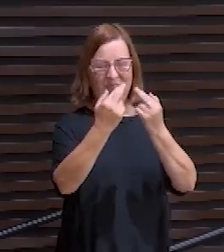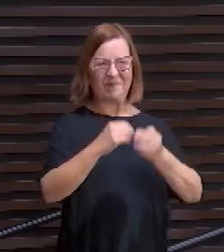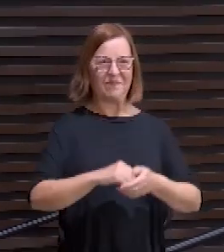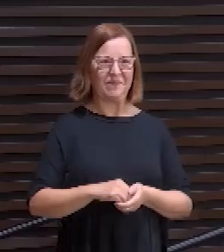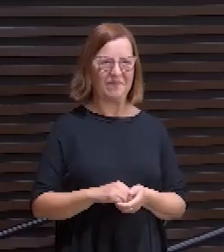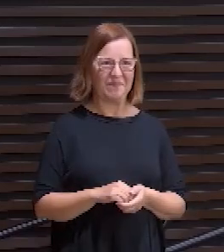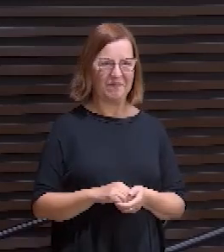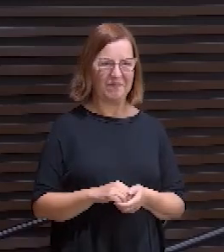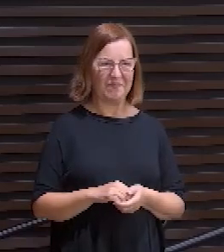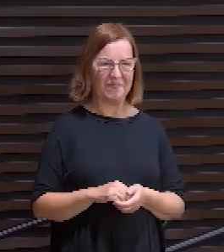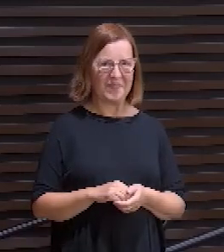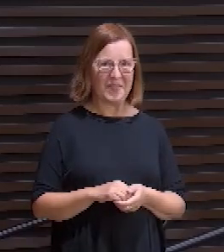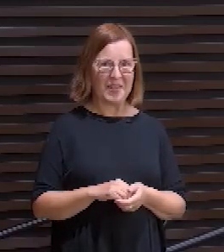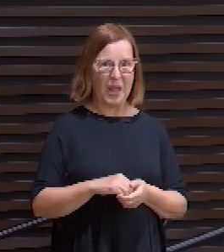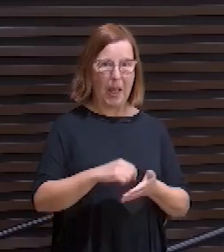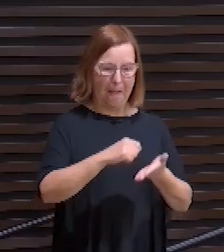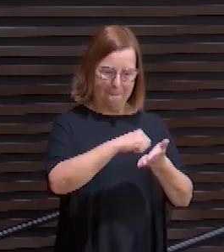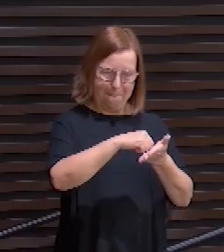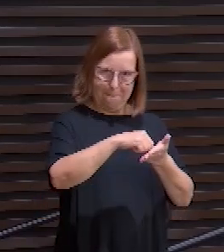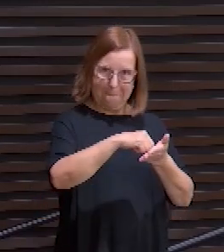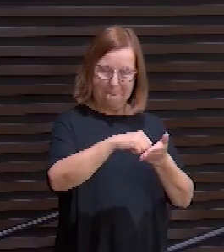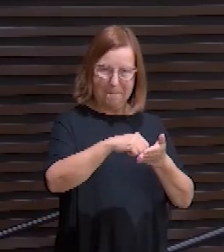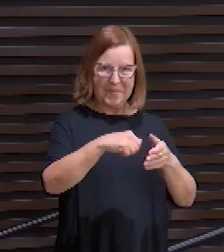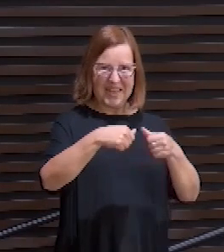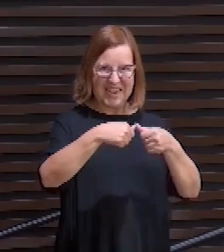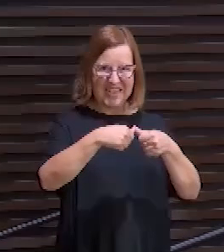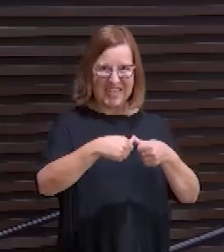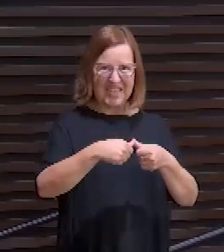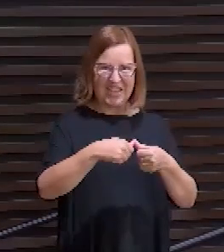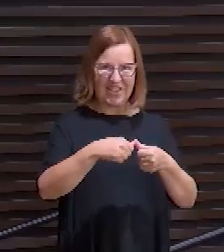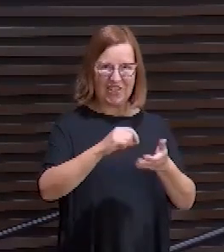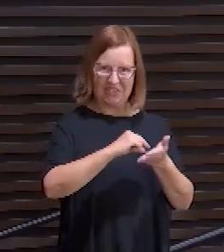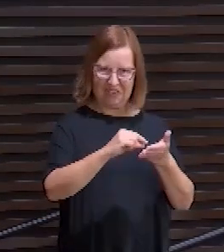Circula esse até que na sua Bíblia.